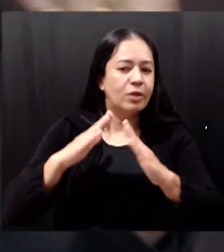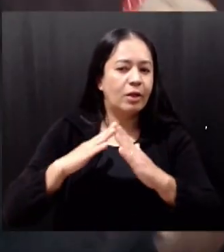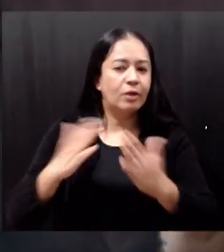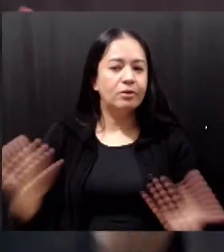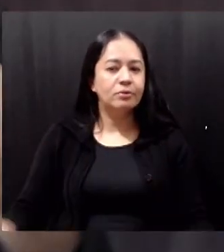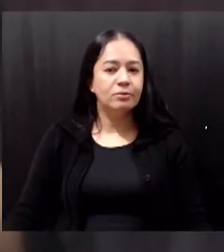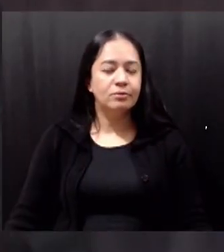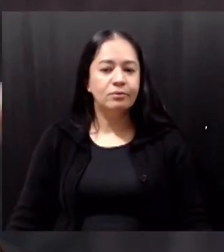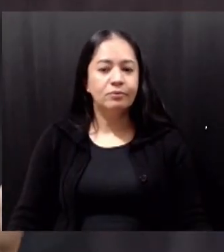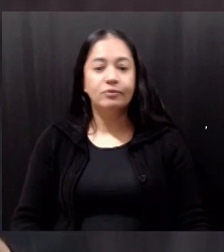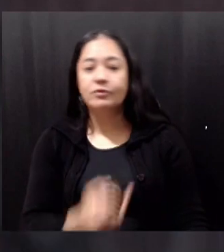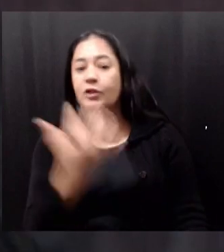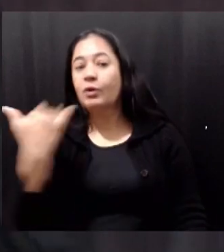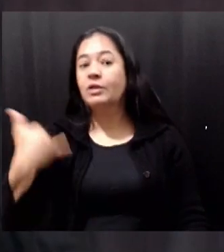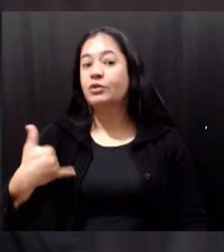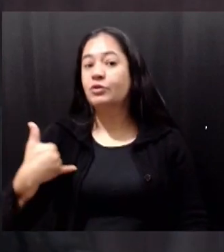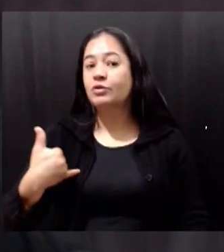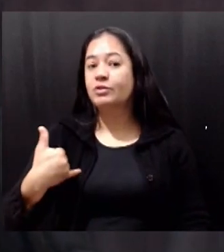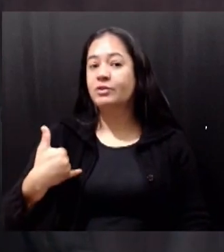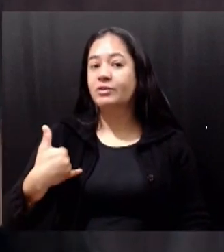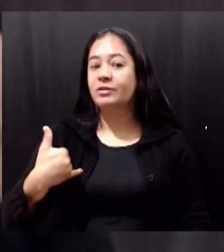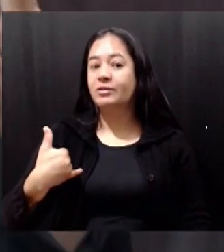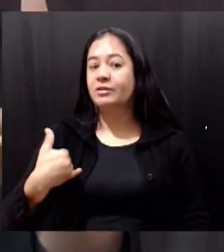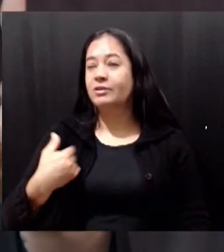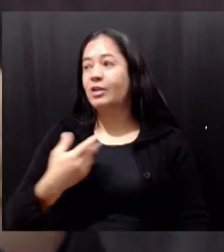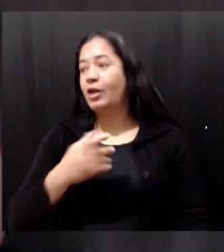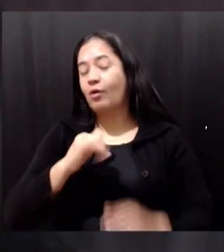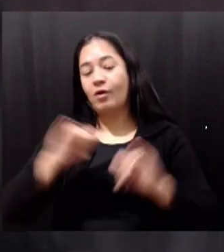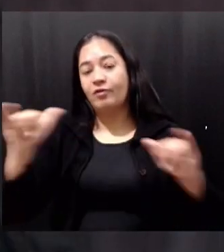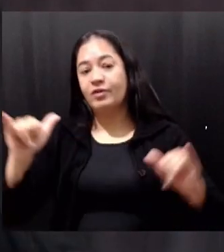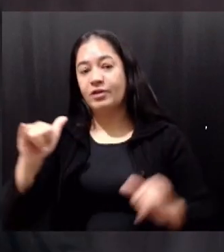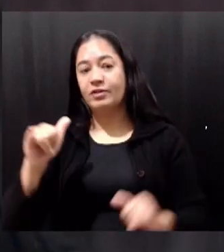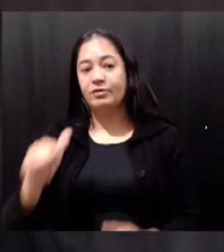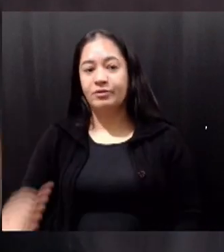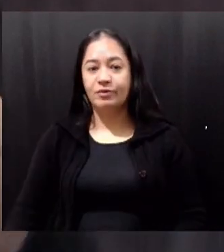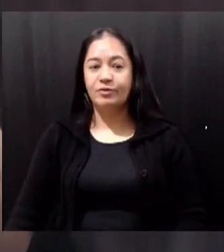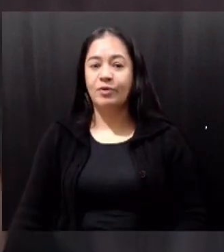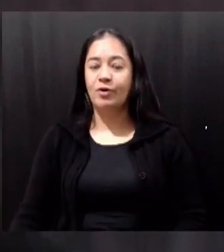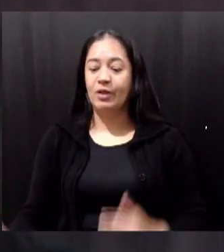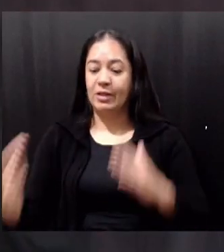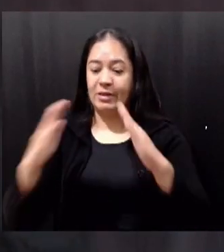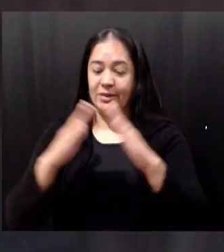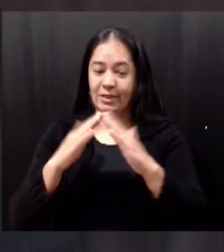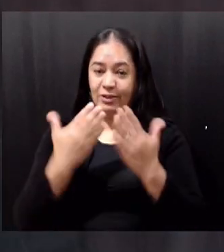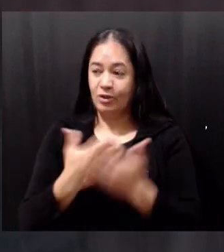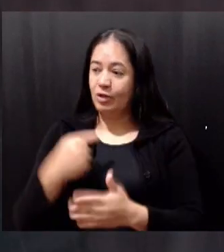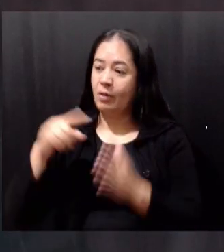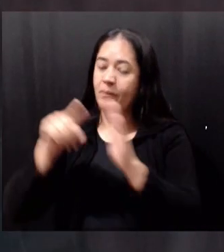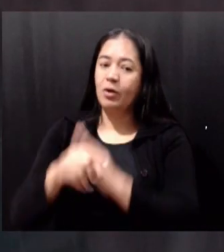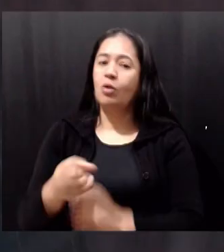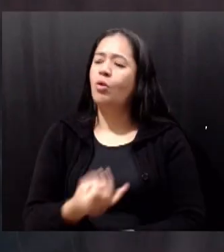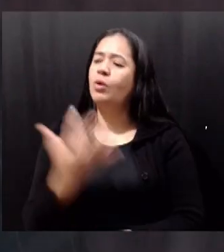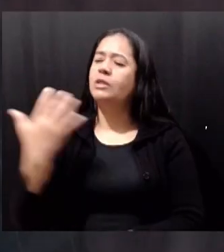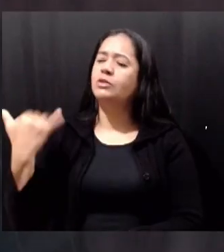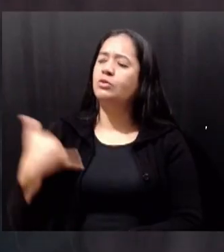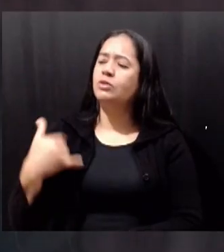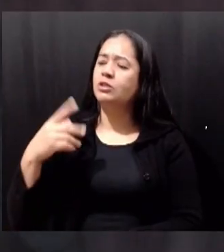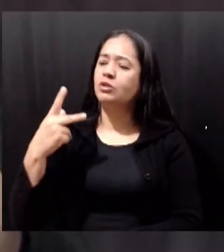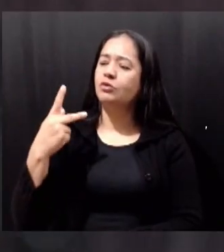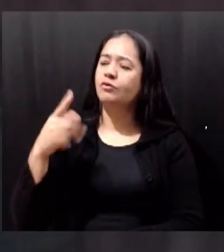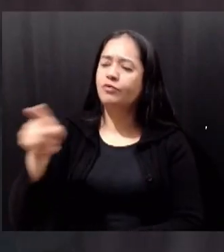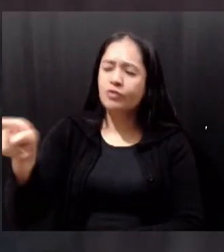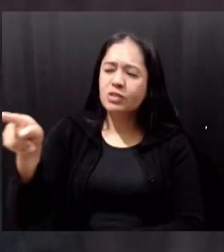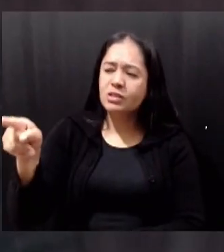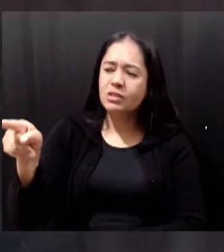anos, quando eu falo para pais, nas escolas, eu pergunto, né? Com quantos anos você permitiu que o seu